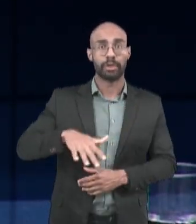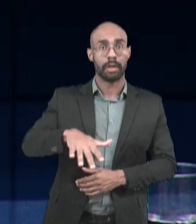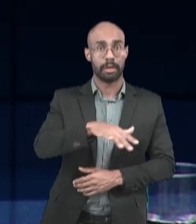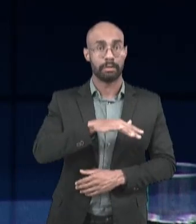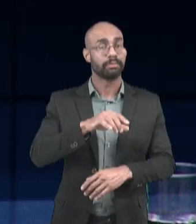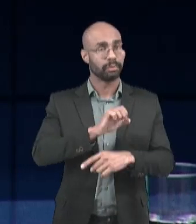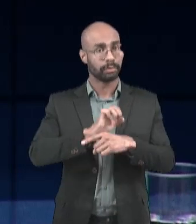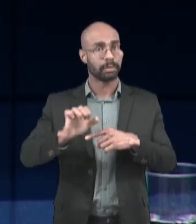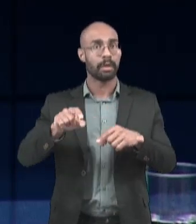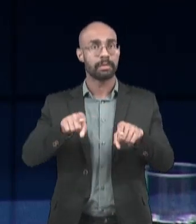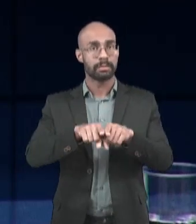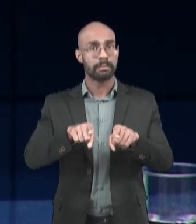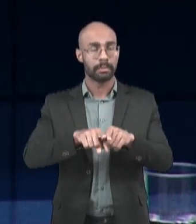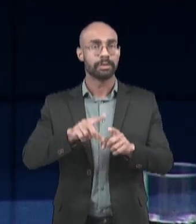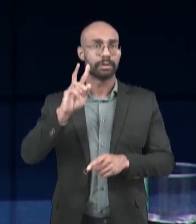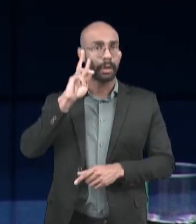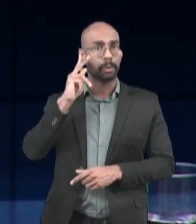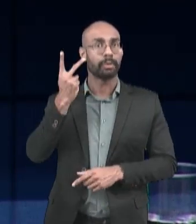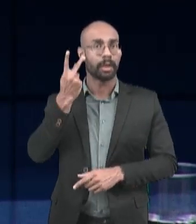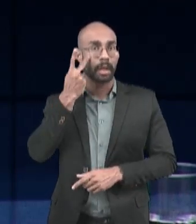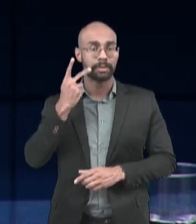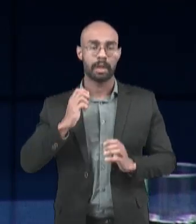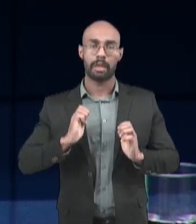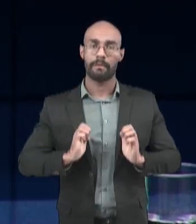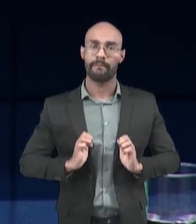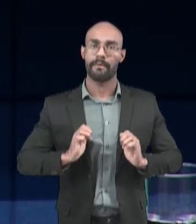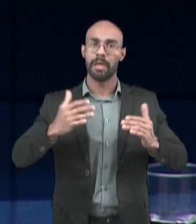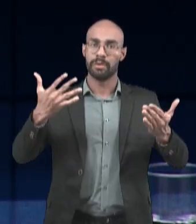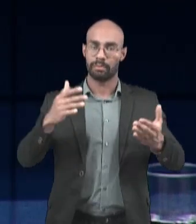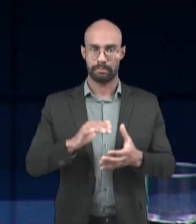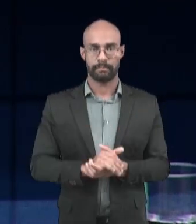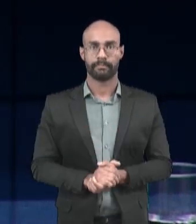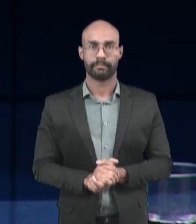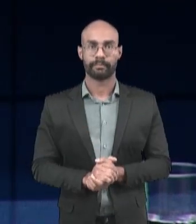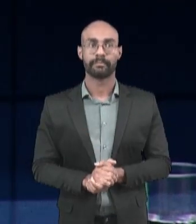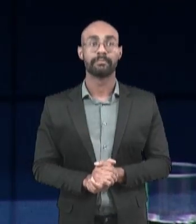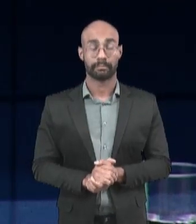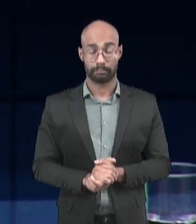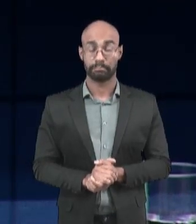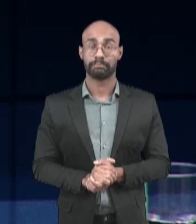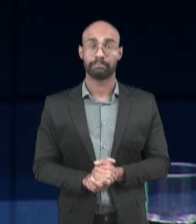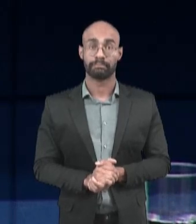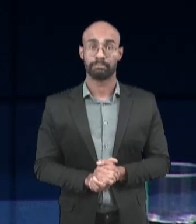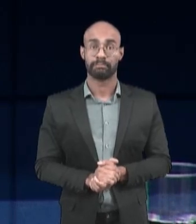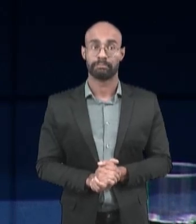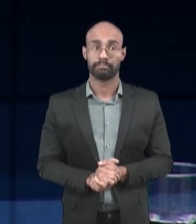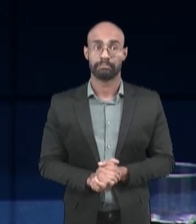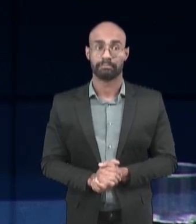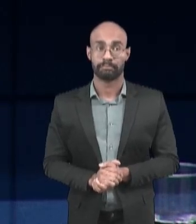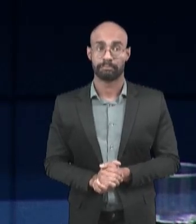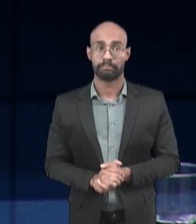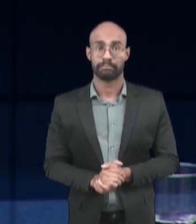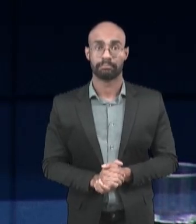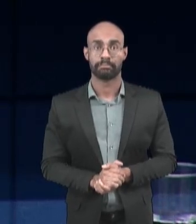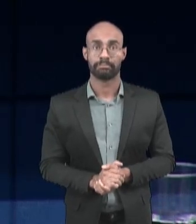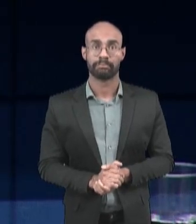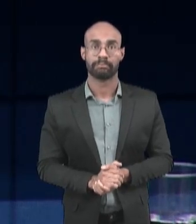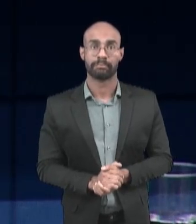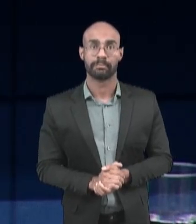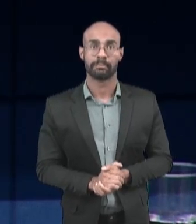região e no estado esse evento, né, que traz